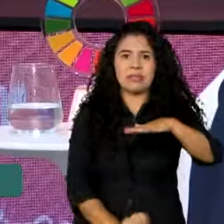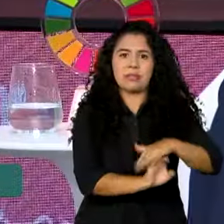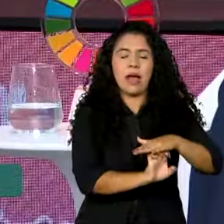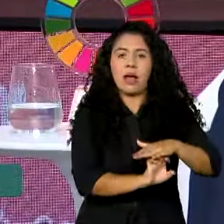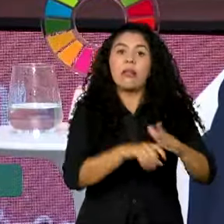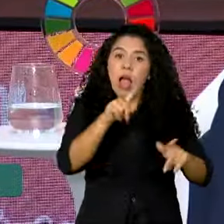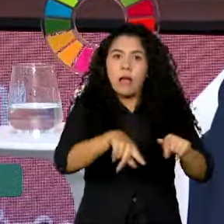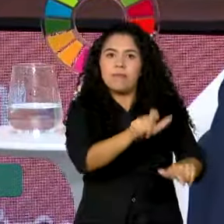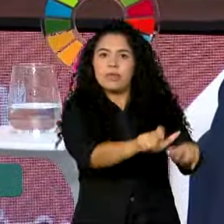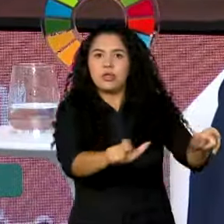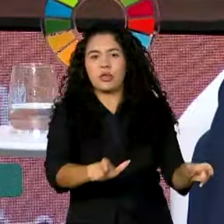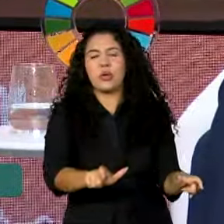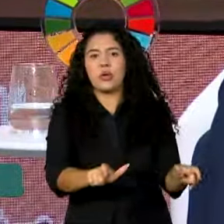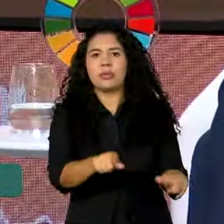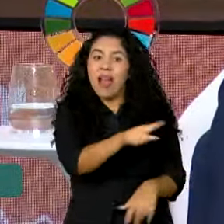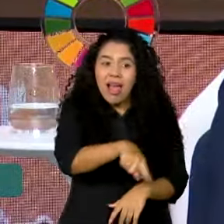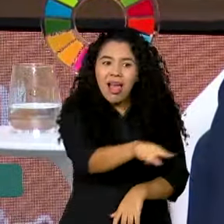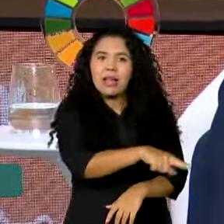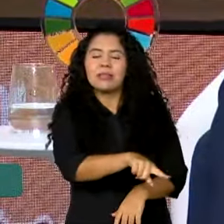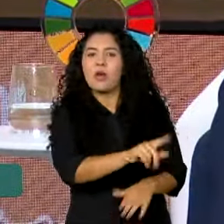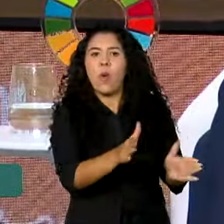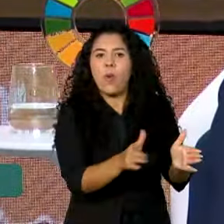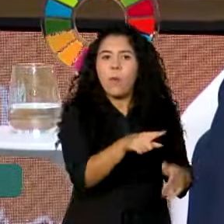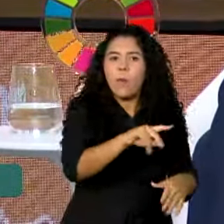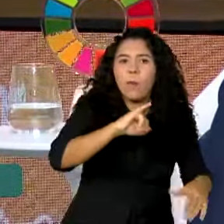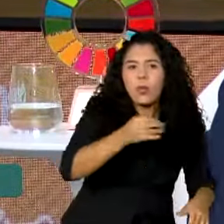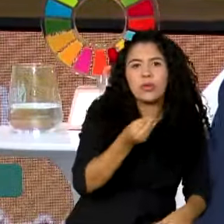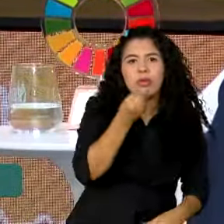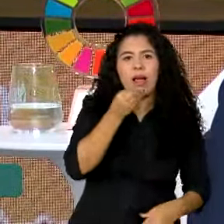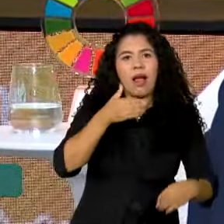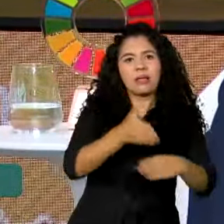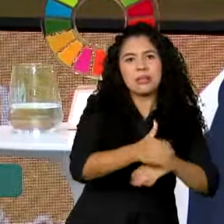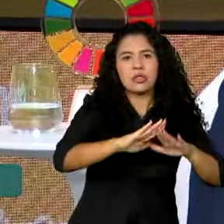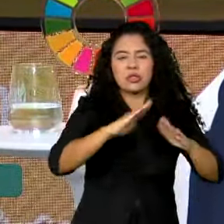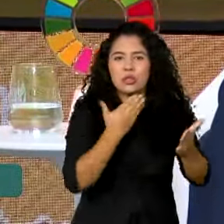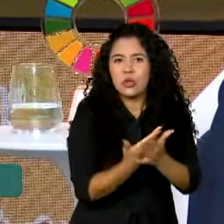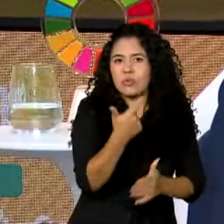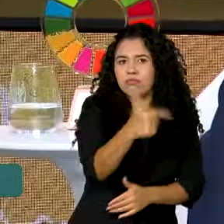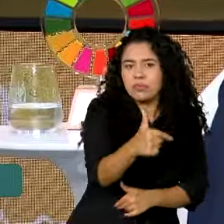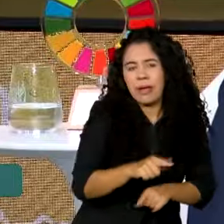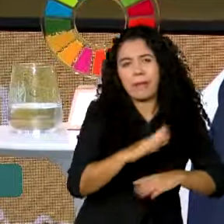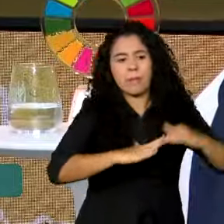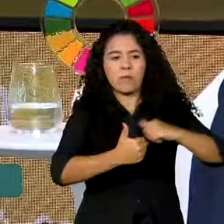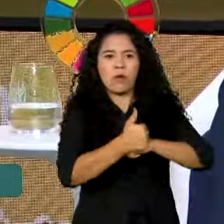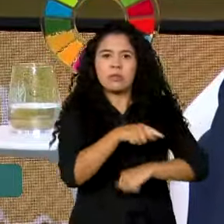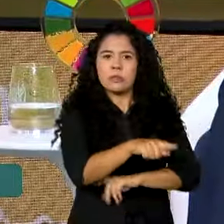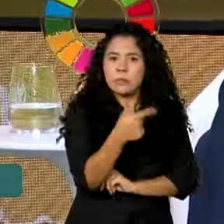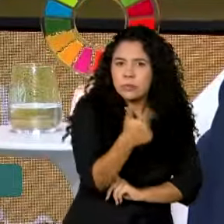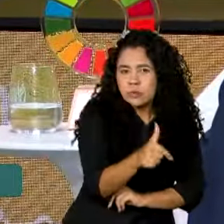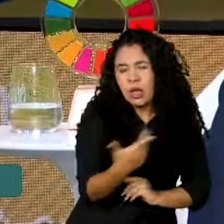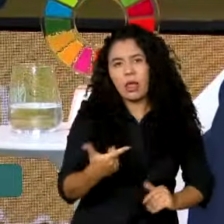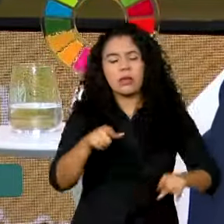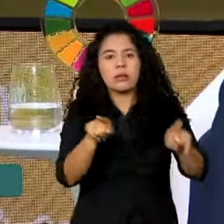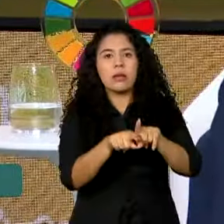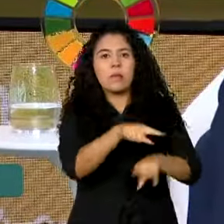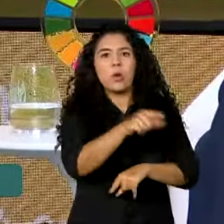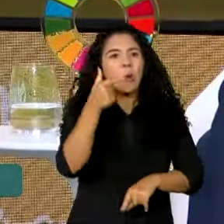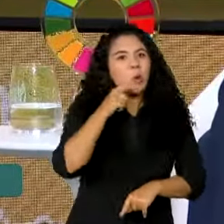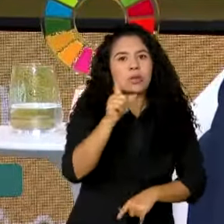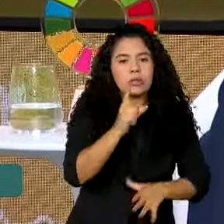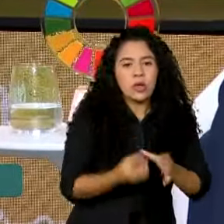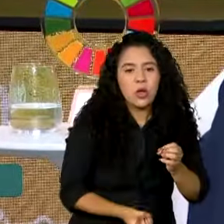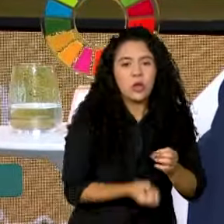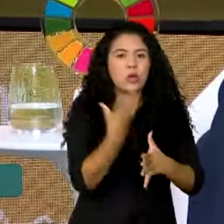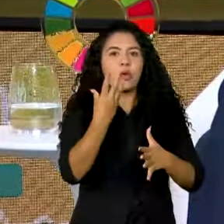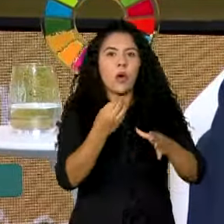são as pessoas que não tiveram oportunidade de estudar, que não têm uma profissão, que não conseguirem inventar uma Microsoft, que